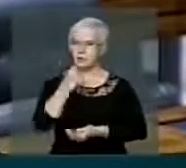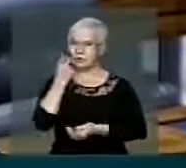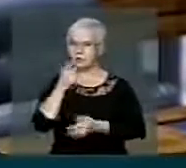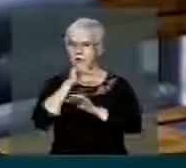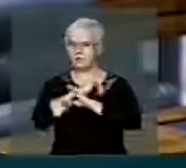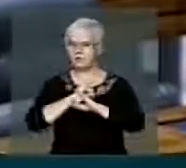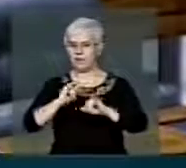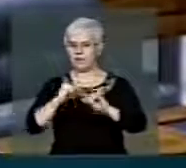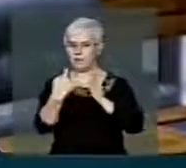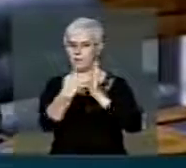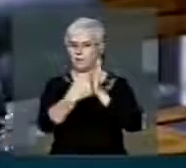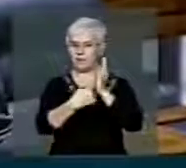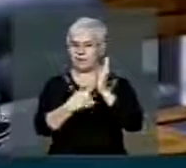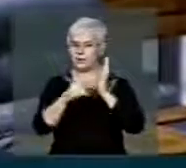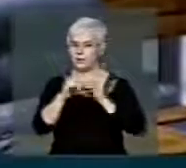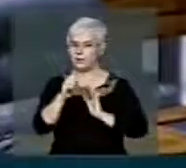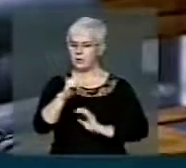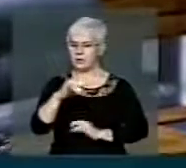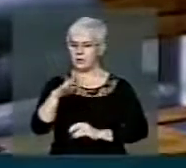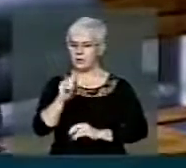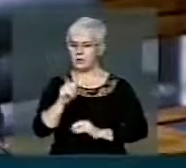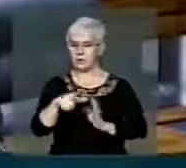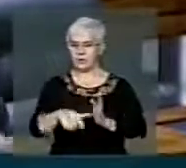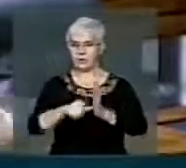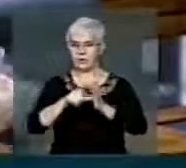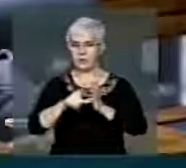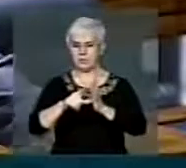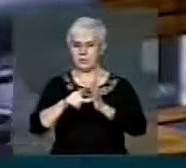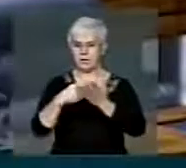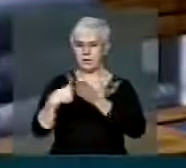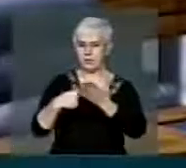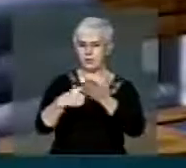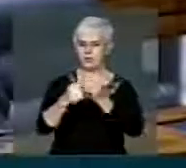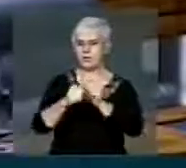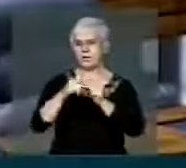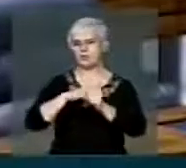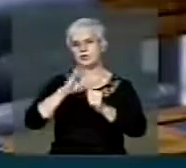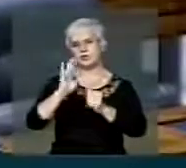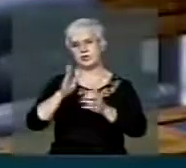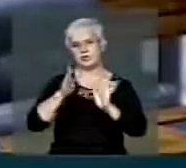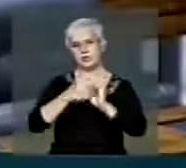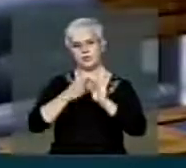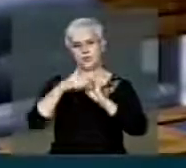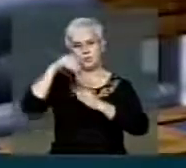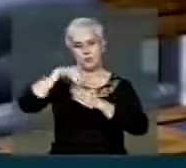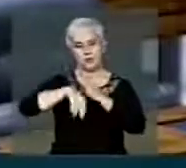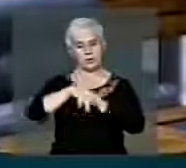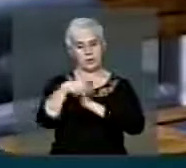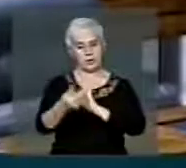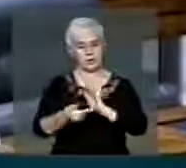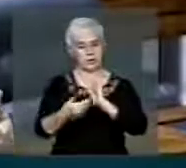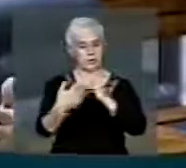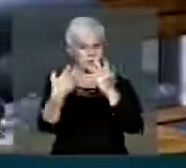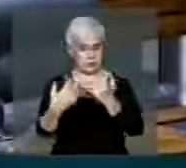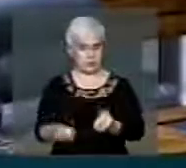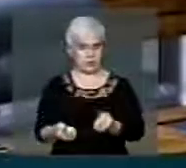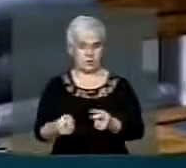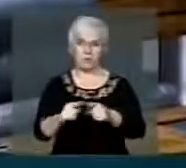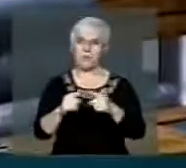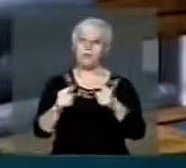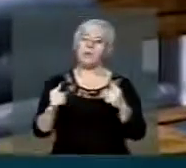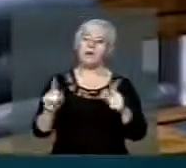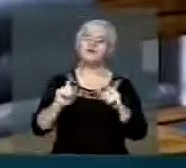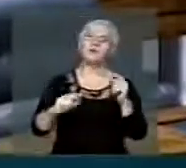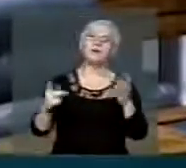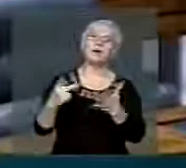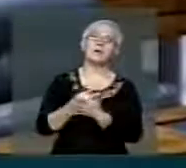a lista pré-ordenada, submeteu a voto, havia uma pressuposição de que essa casa acolhesse, e, pasme, Vossa